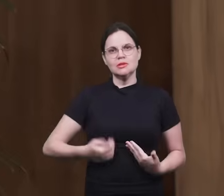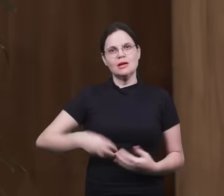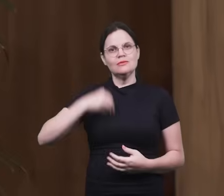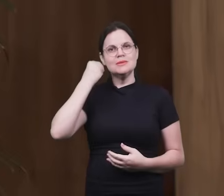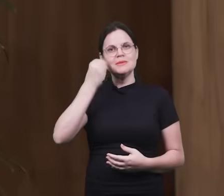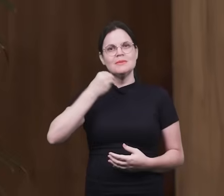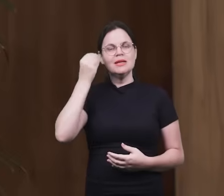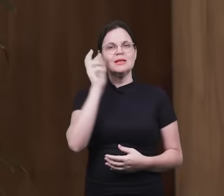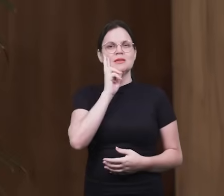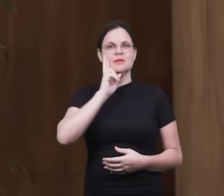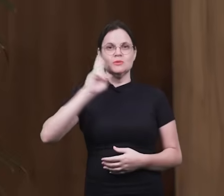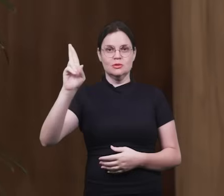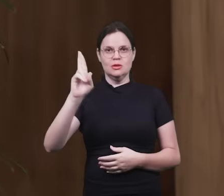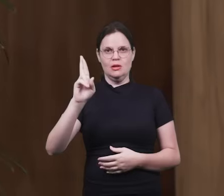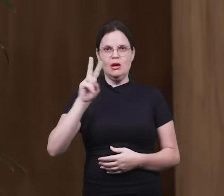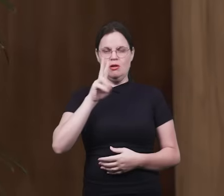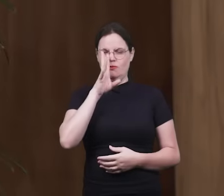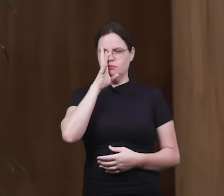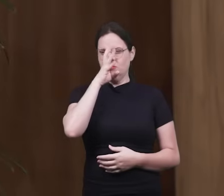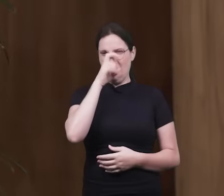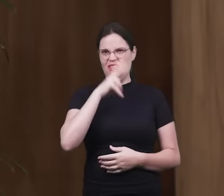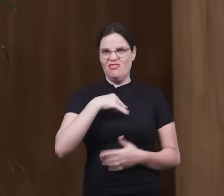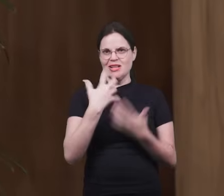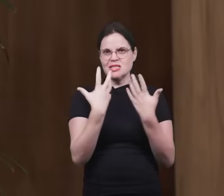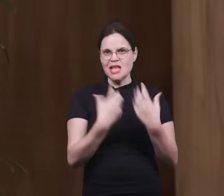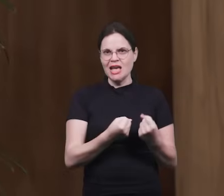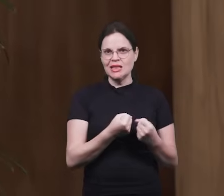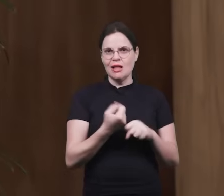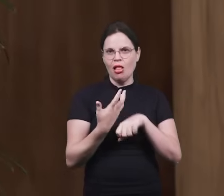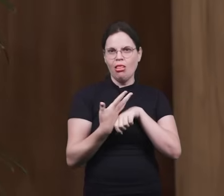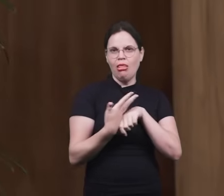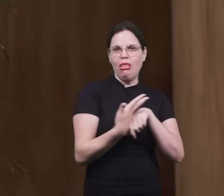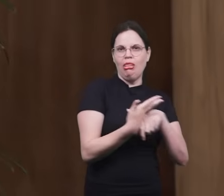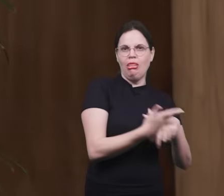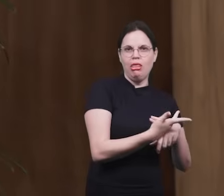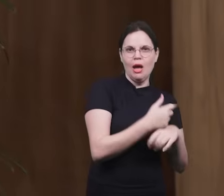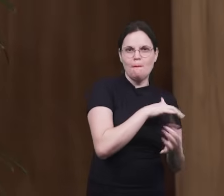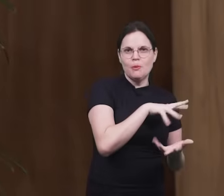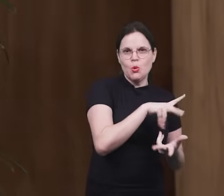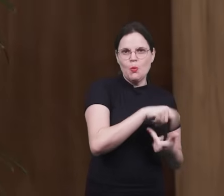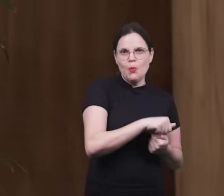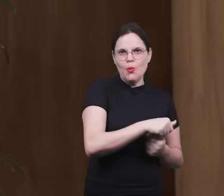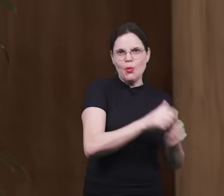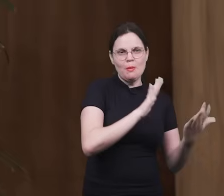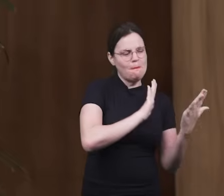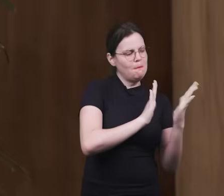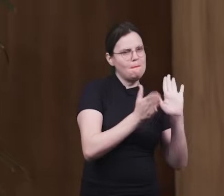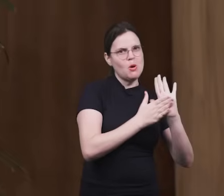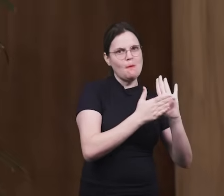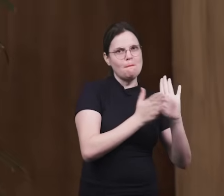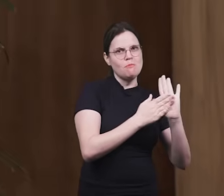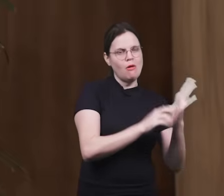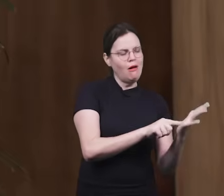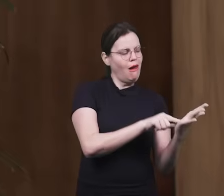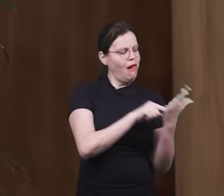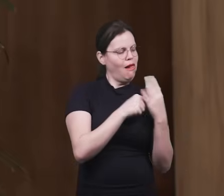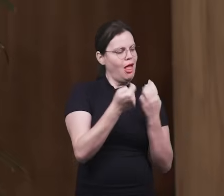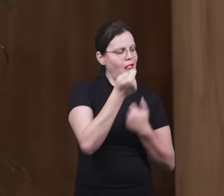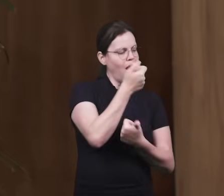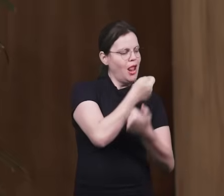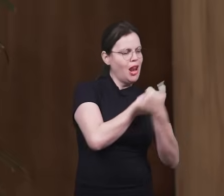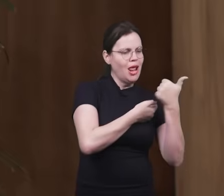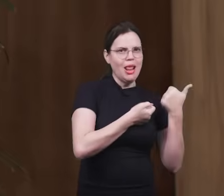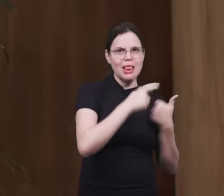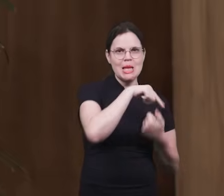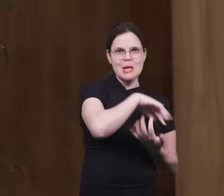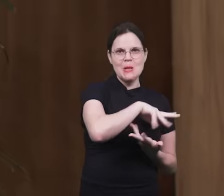vai resistir. Ele não vai aceitar, ele não vai se encurvar, ele não vai se dobrar, né, às propostas dos